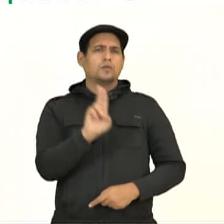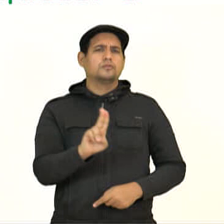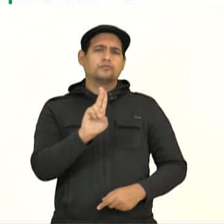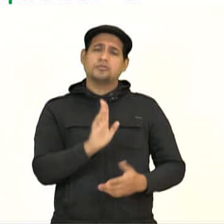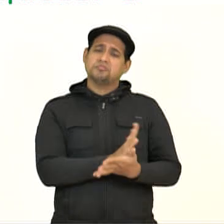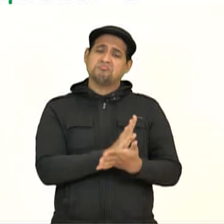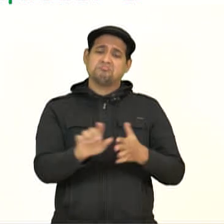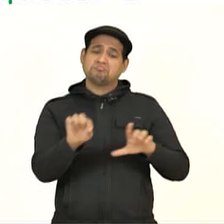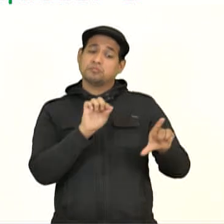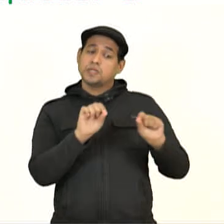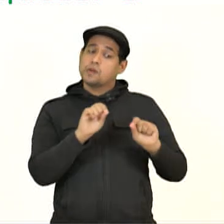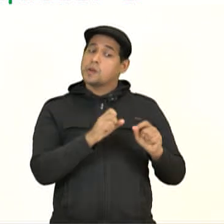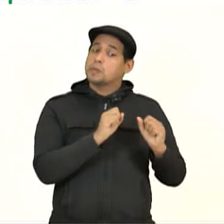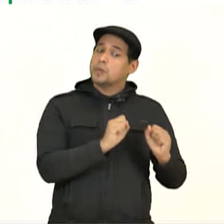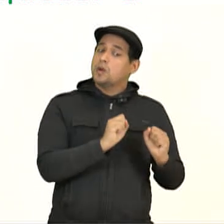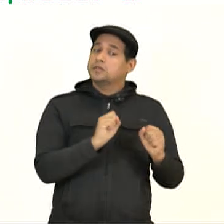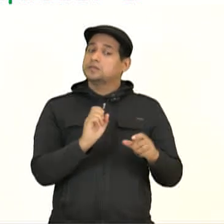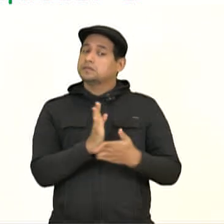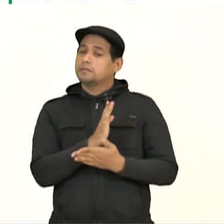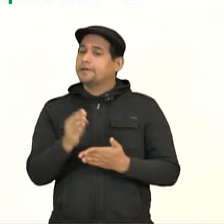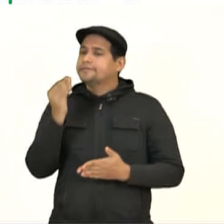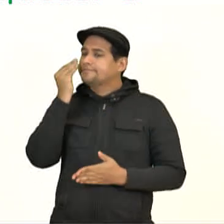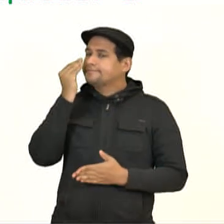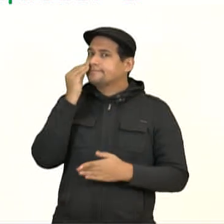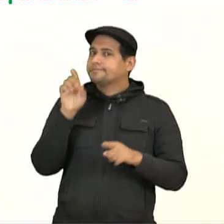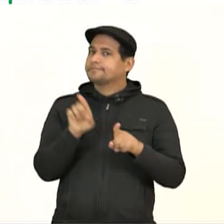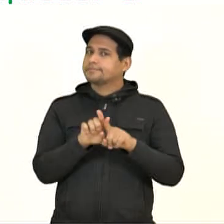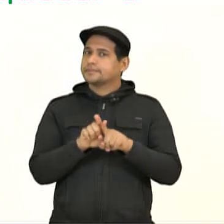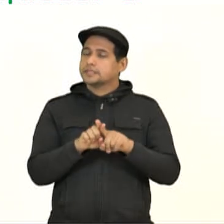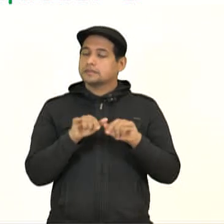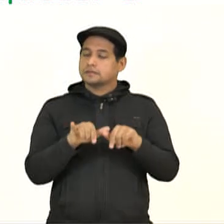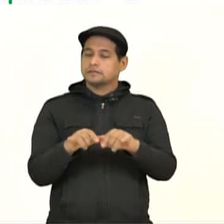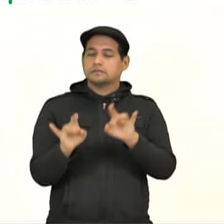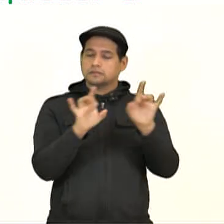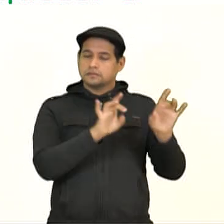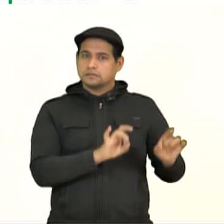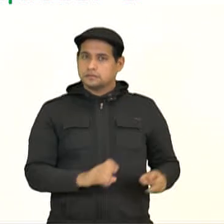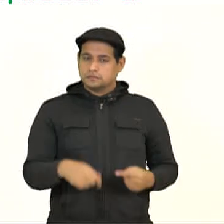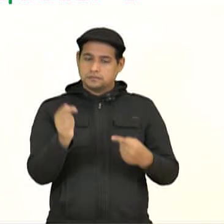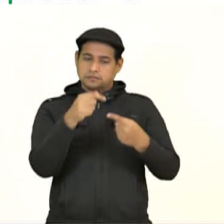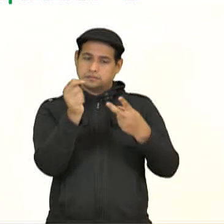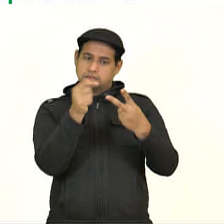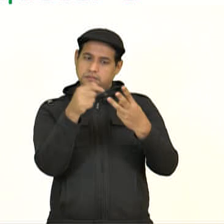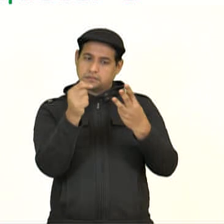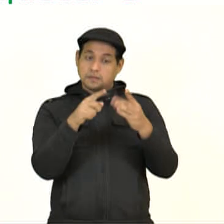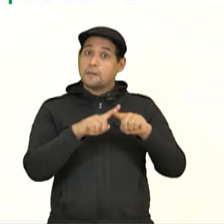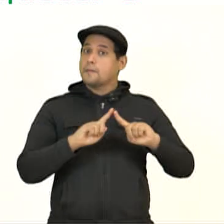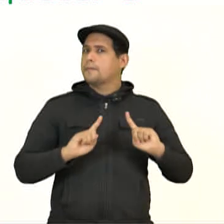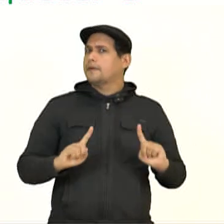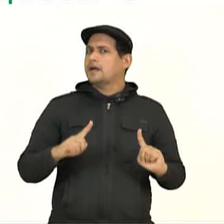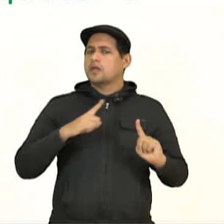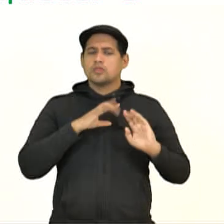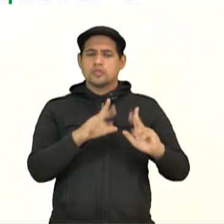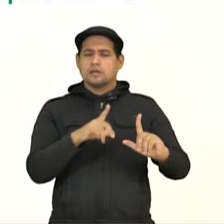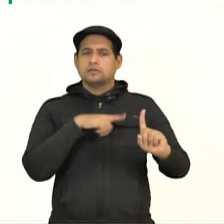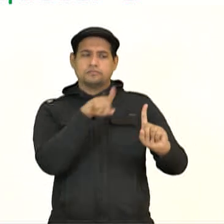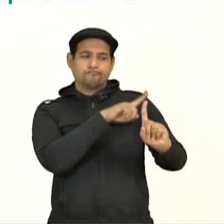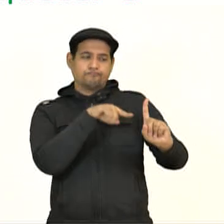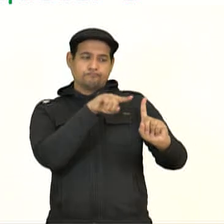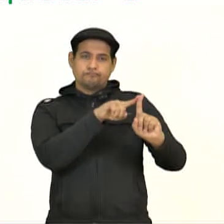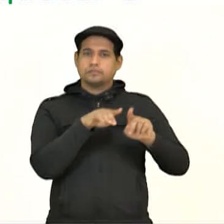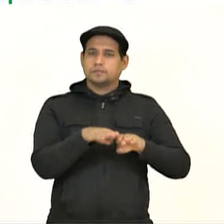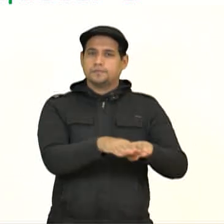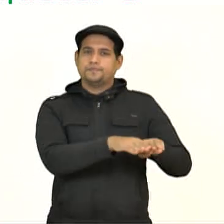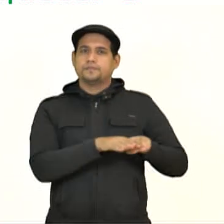suas possibilidades e expectativas mercantis específicas. No entanto, todos tinham um objetivo em